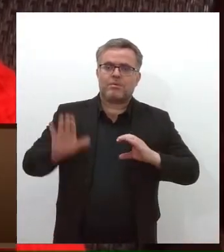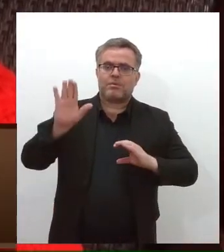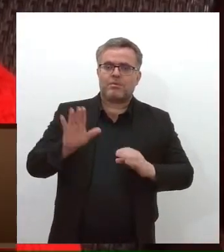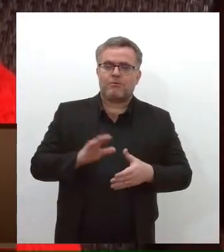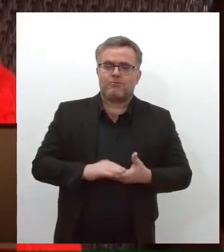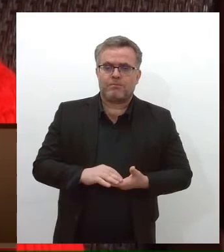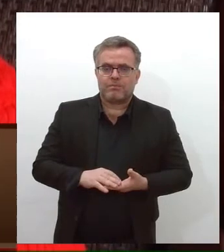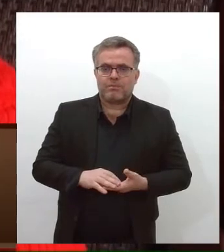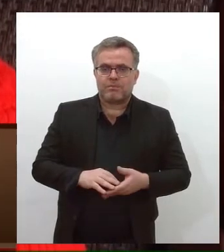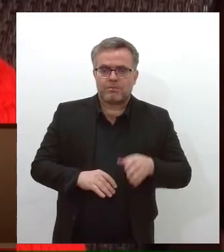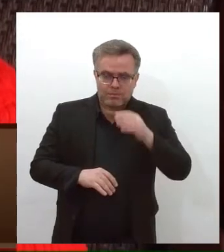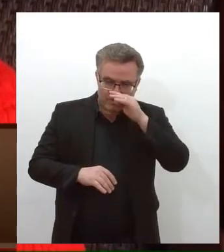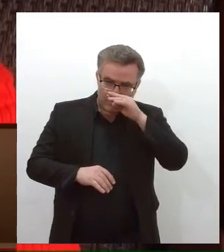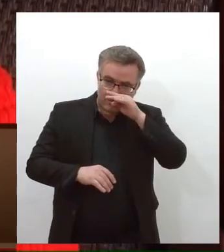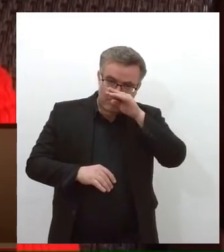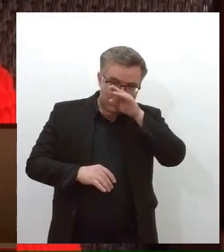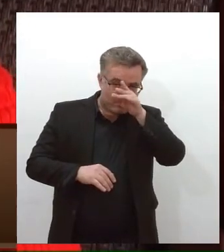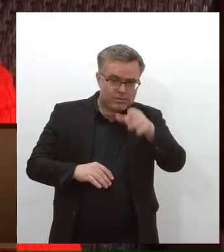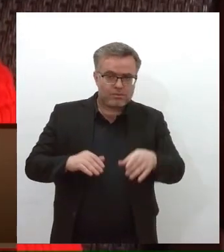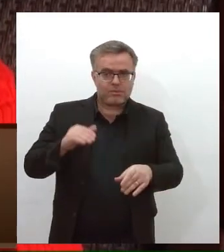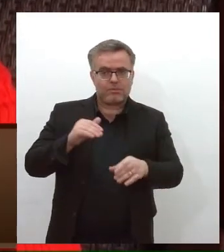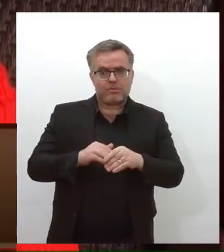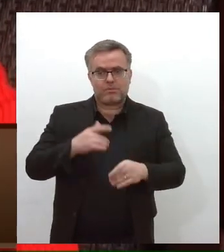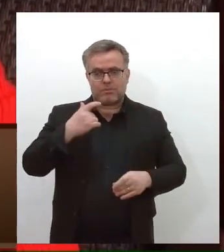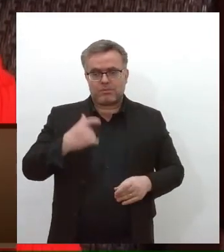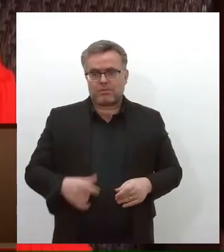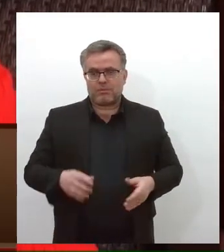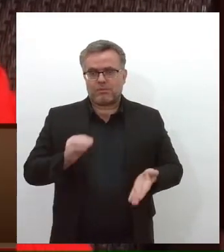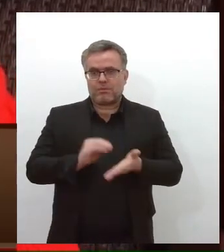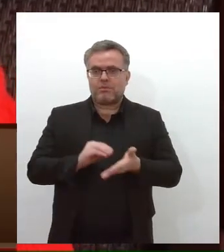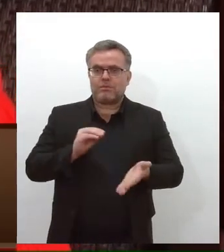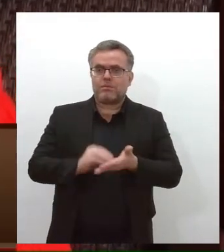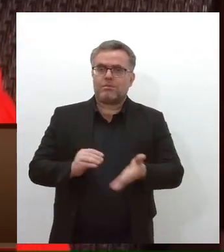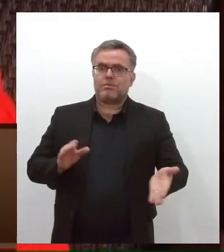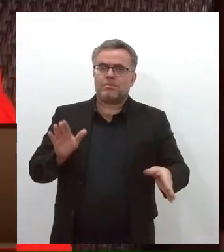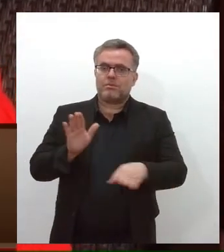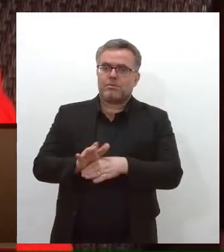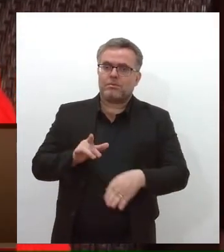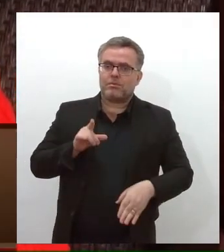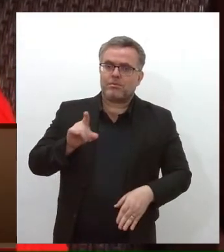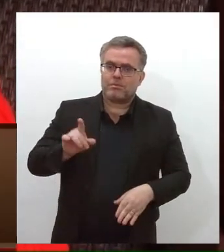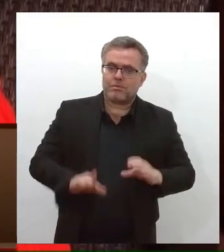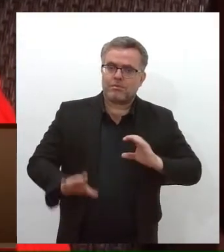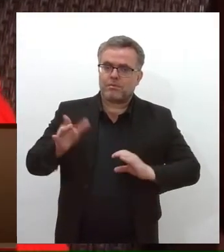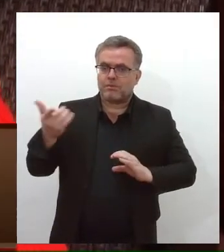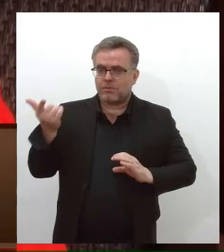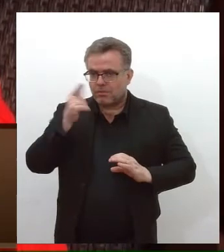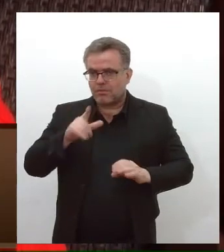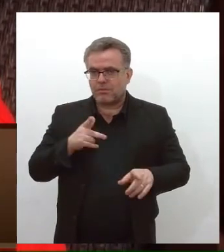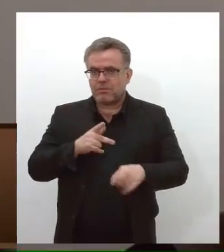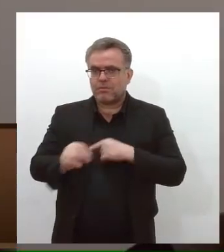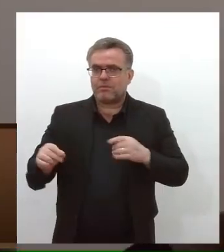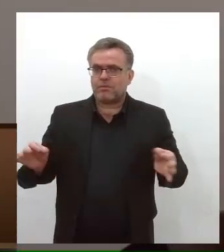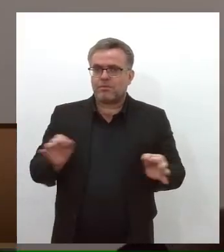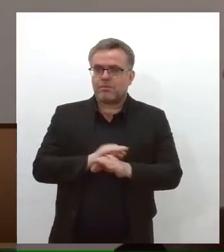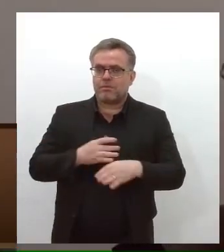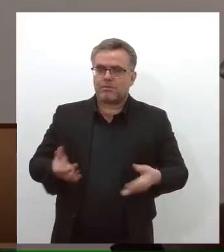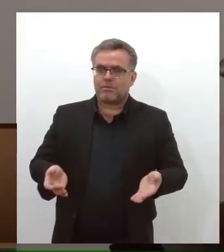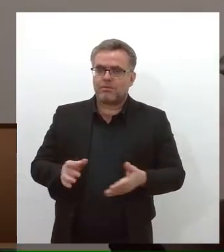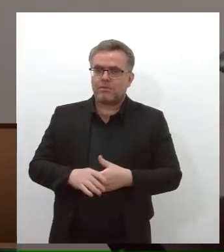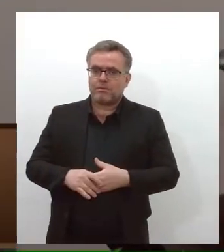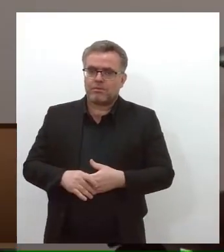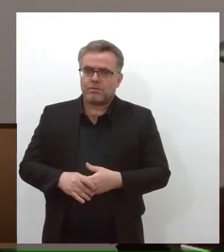meu voto o que falte para um candidato vencer no primeiro turno, né? Além